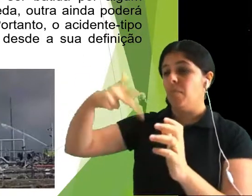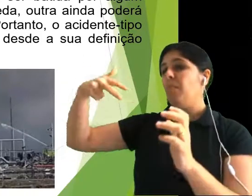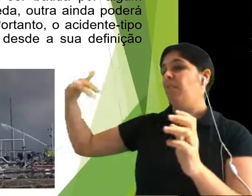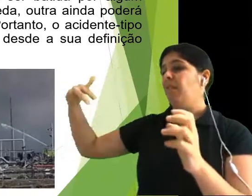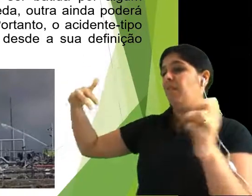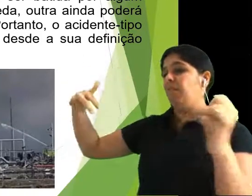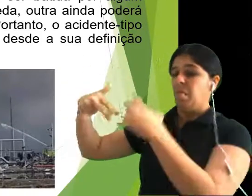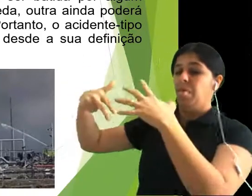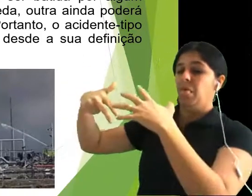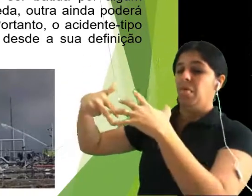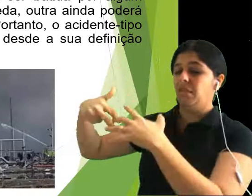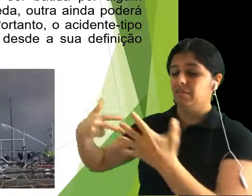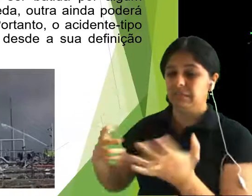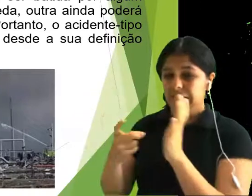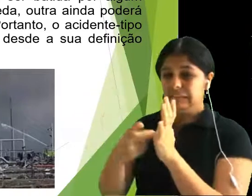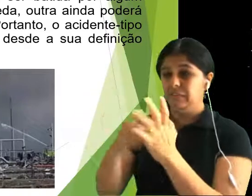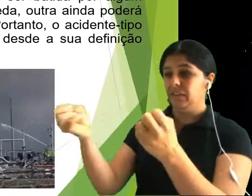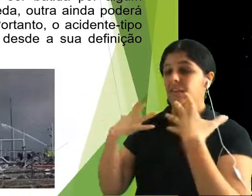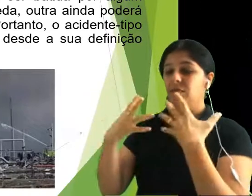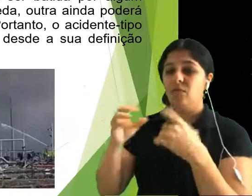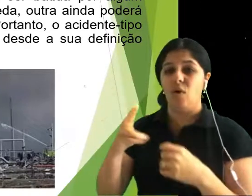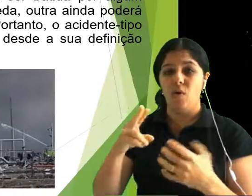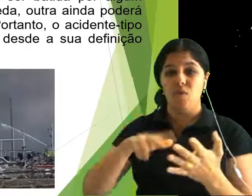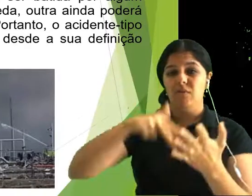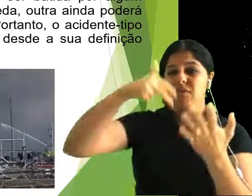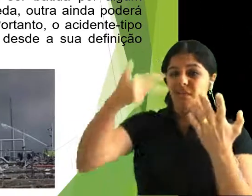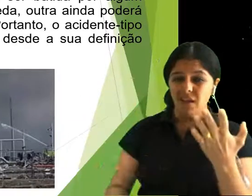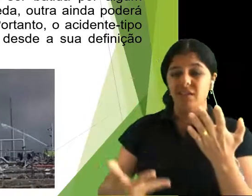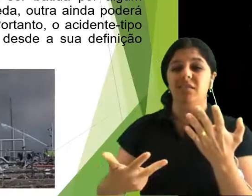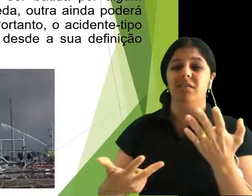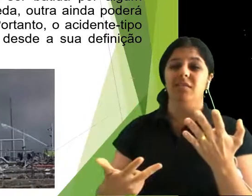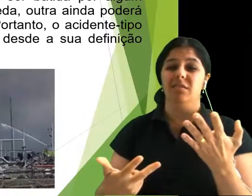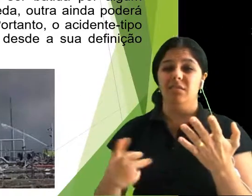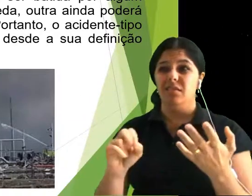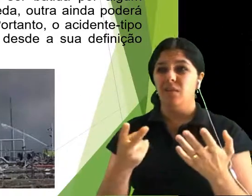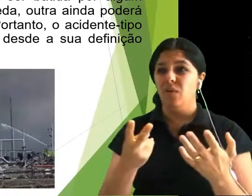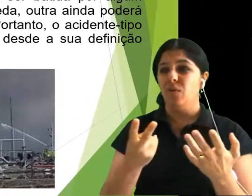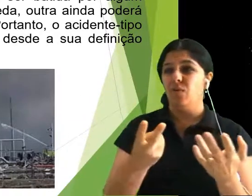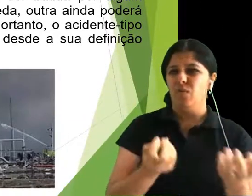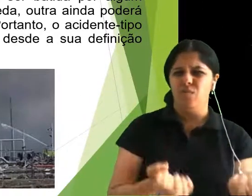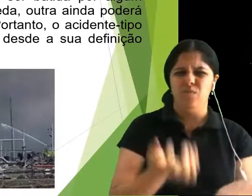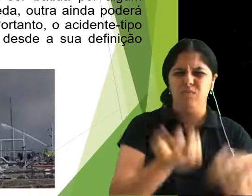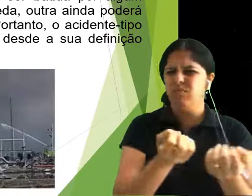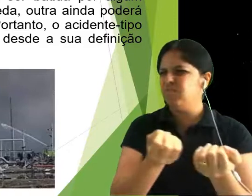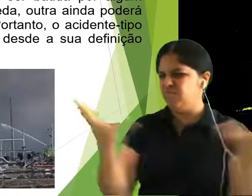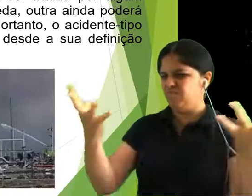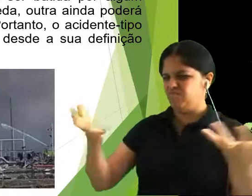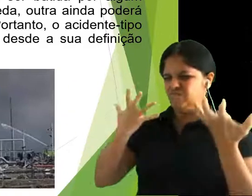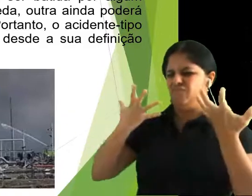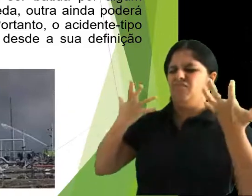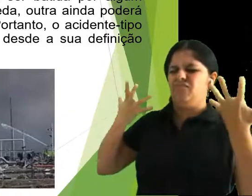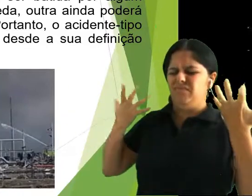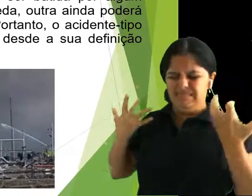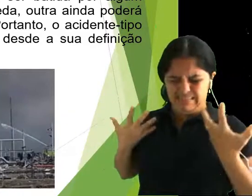estilhaço. Outra poderá sofrer uma queda. Outra ainda poderá ser atingida por uma onda de calor. Então,